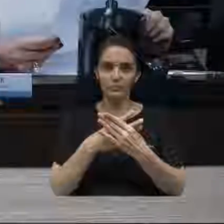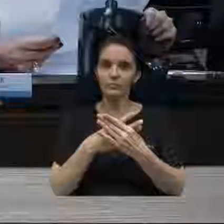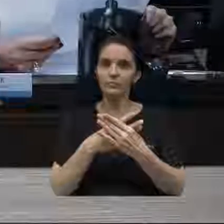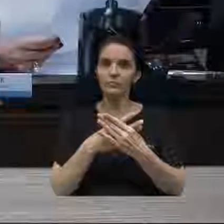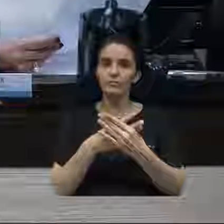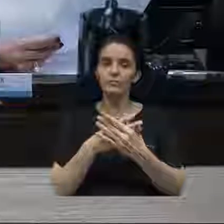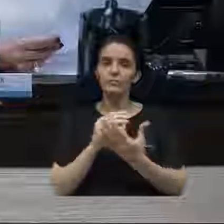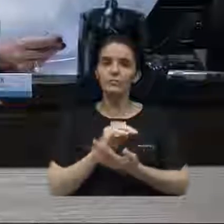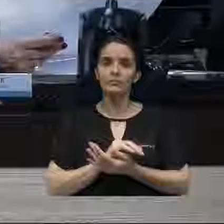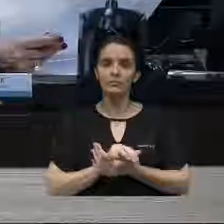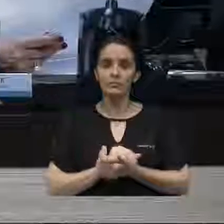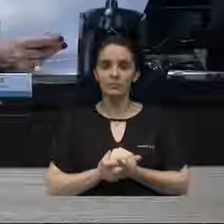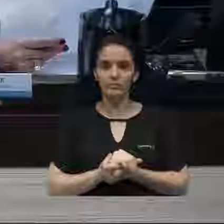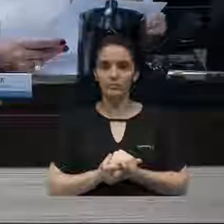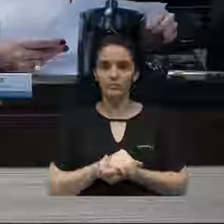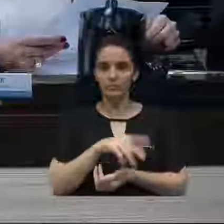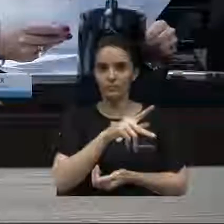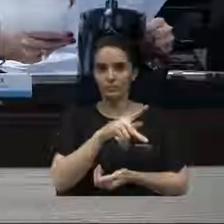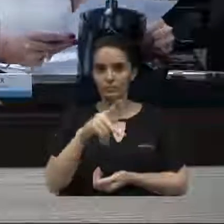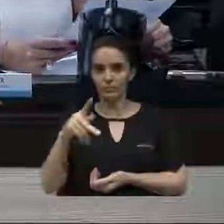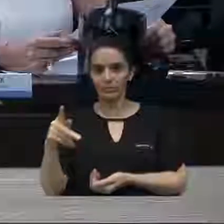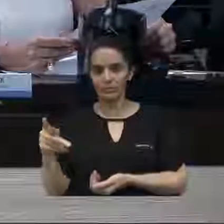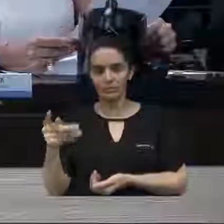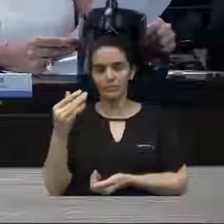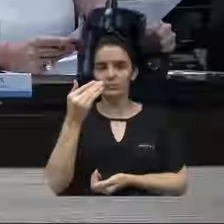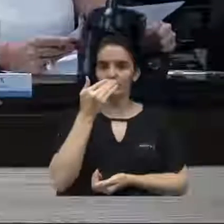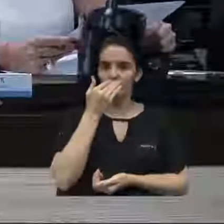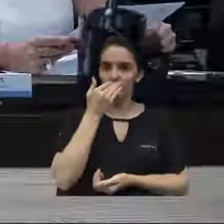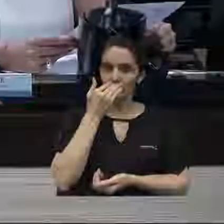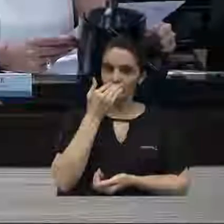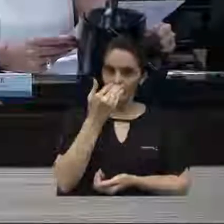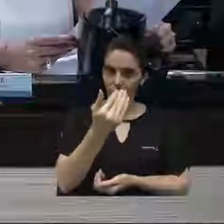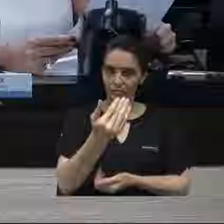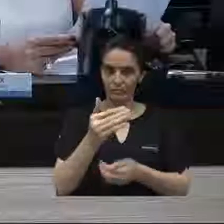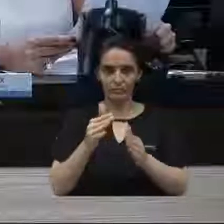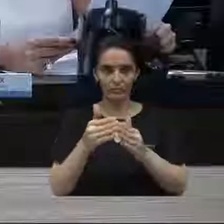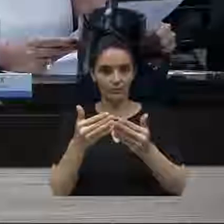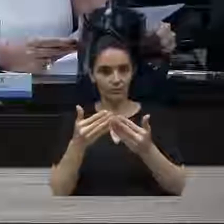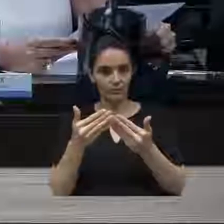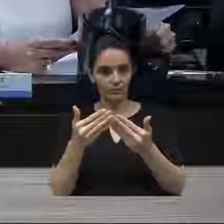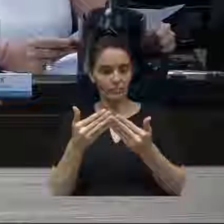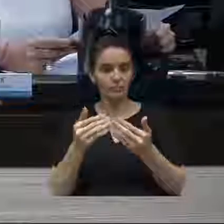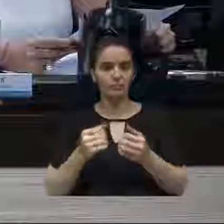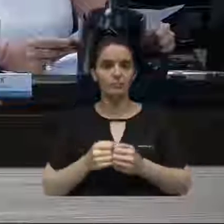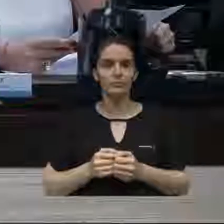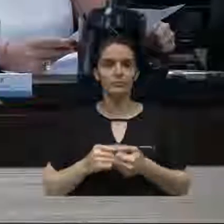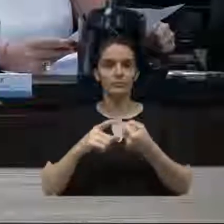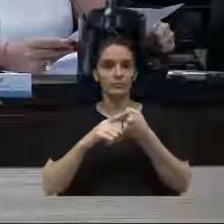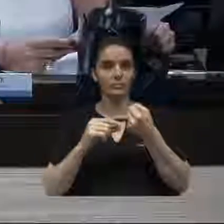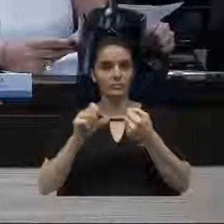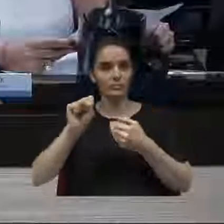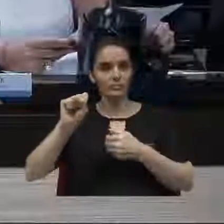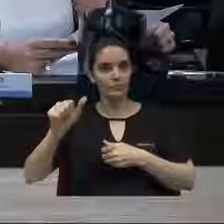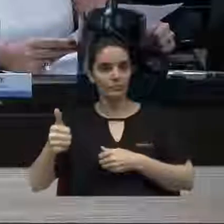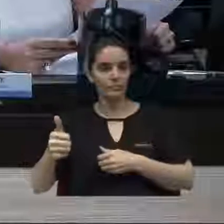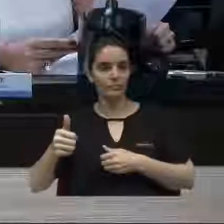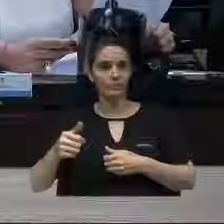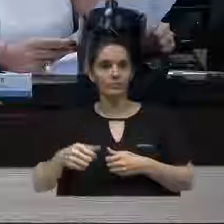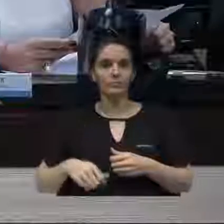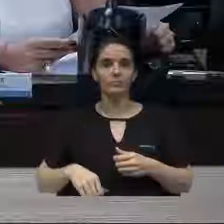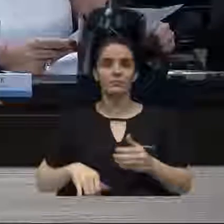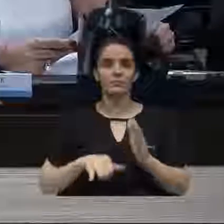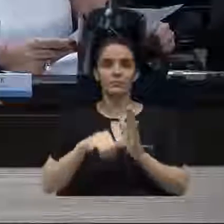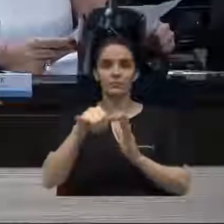Limeira. Senhor presidente, venho à ilustre presença de Vossa Excelência com fundamento no artigo 81, inciso 27 da